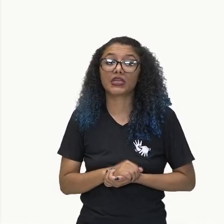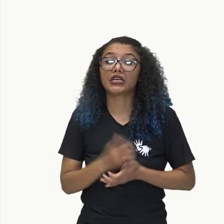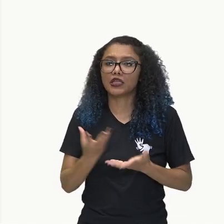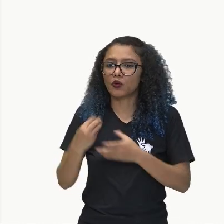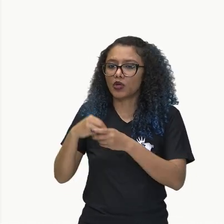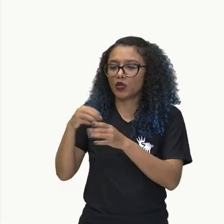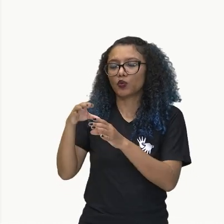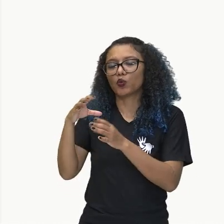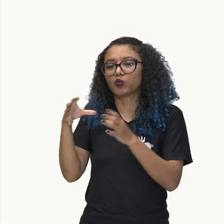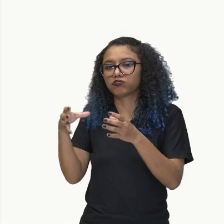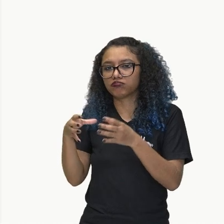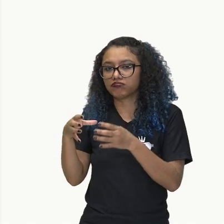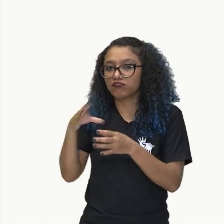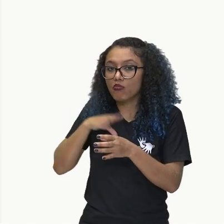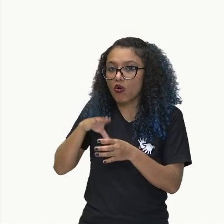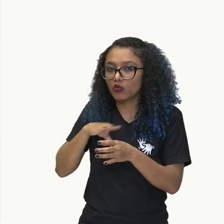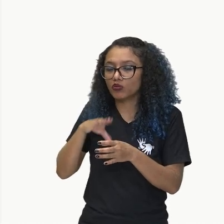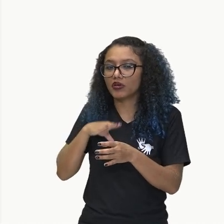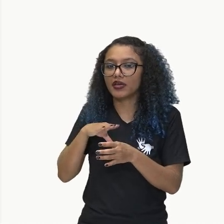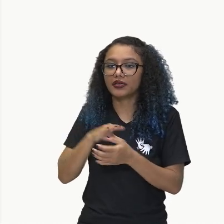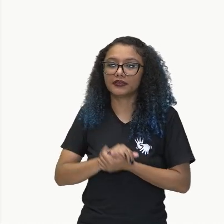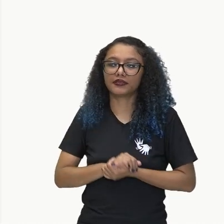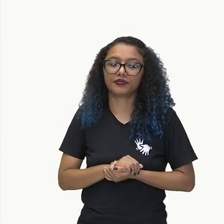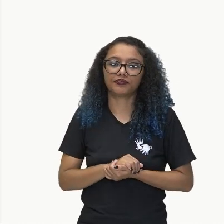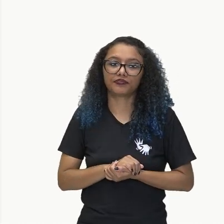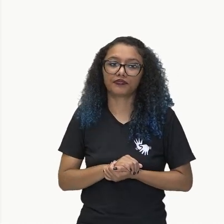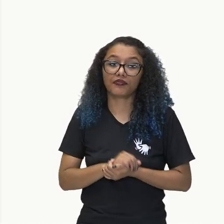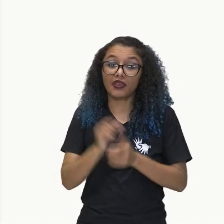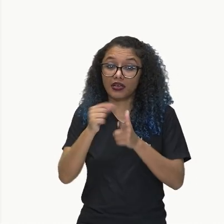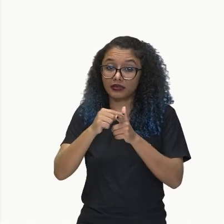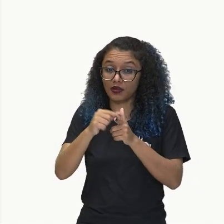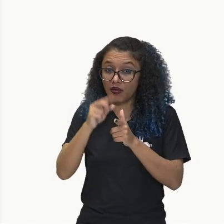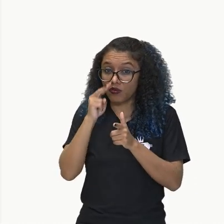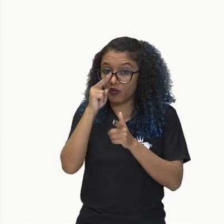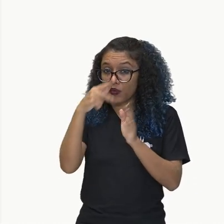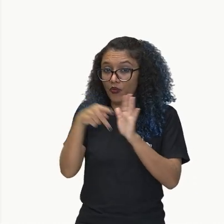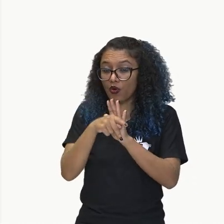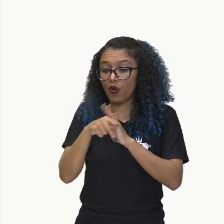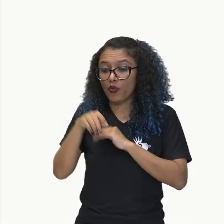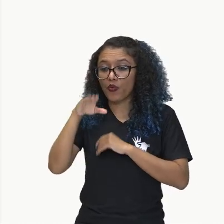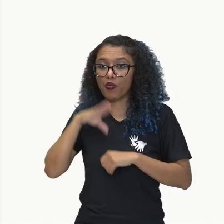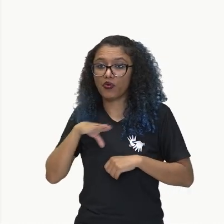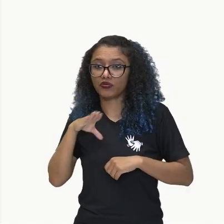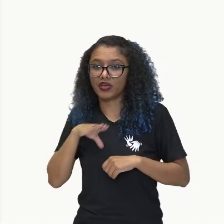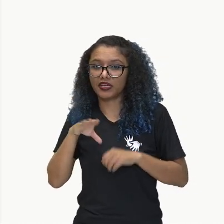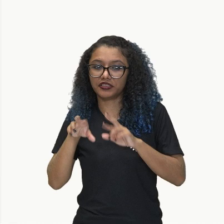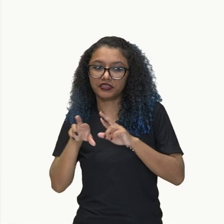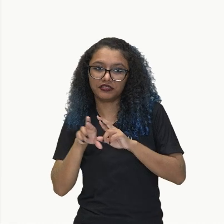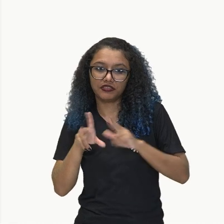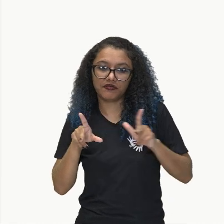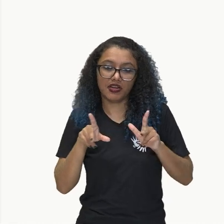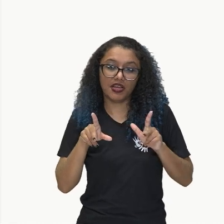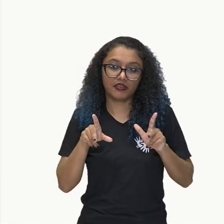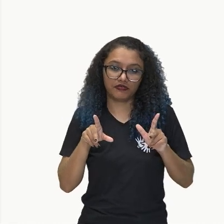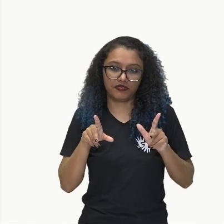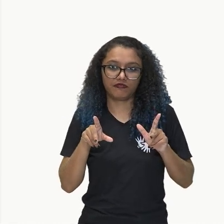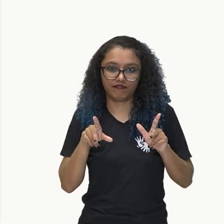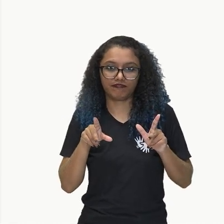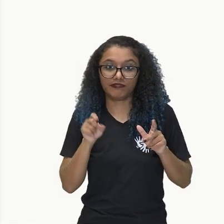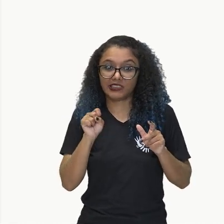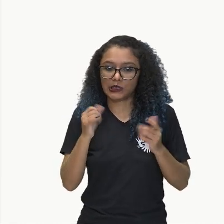as sílabas tônicas das palavras do português vão ter uma posição diferente